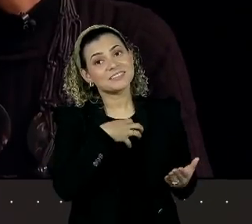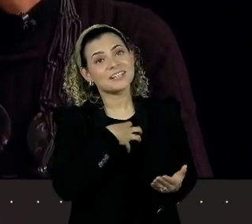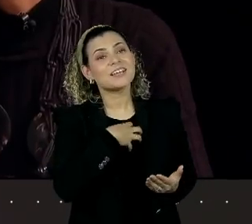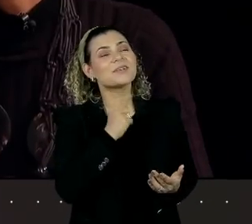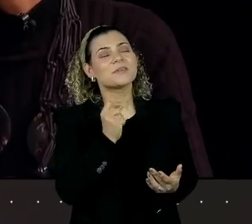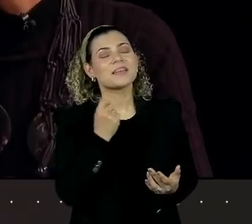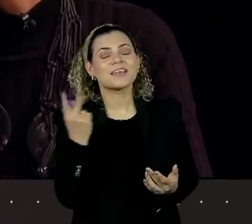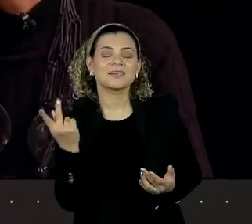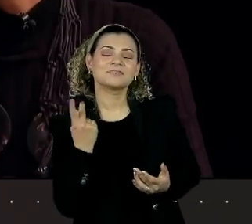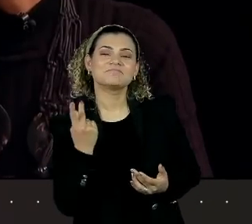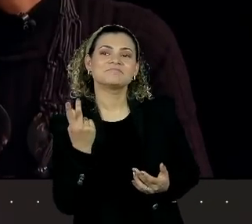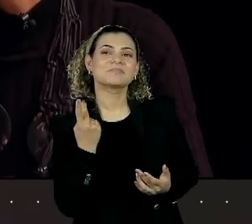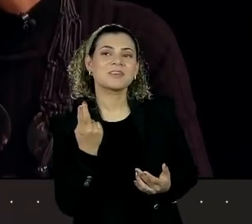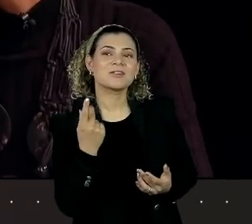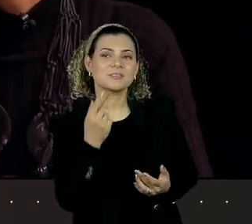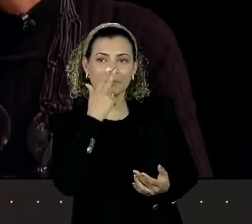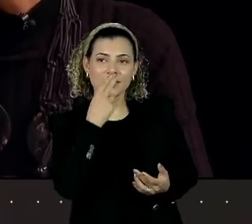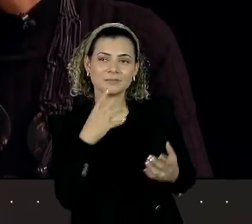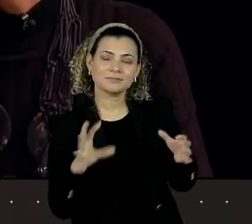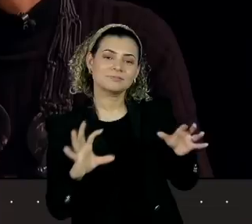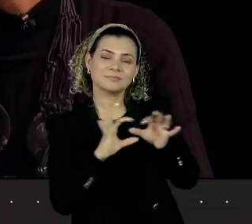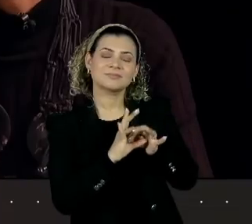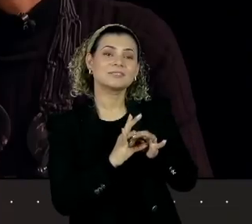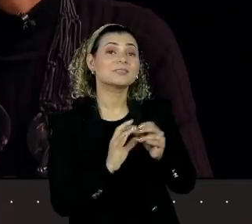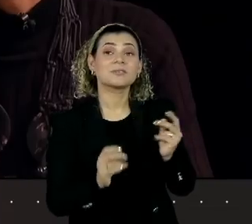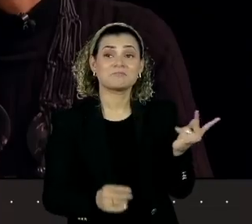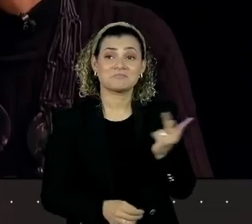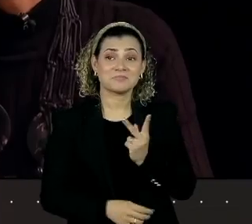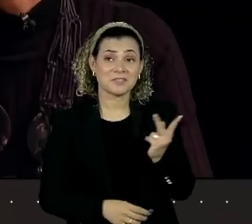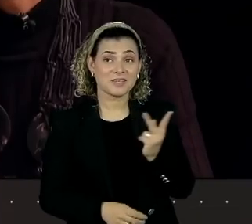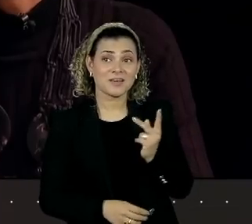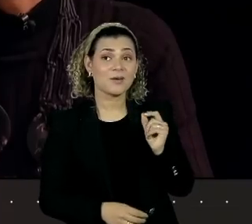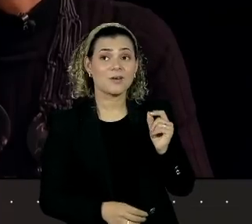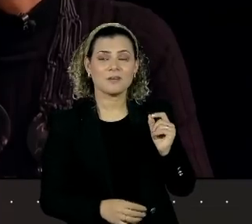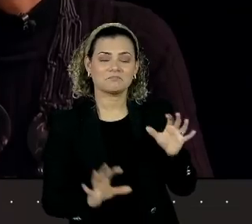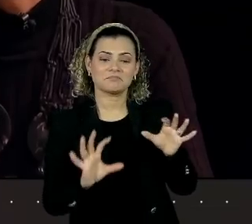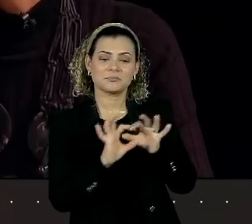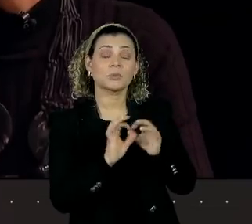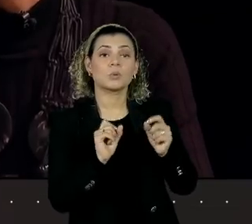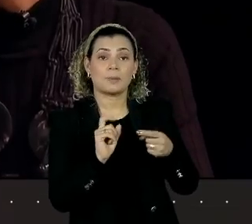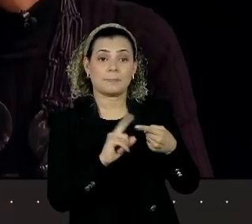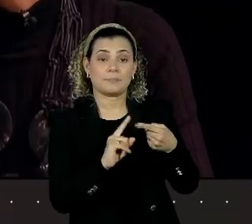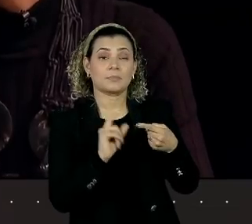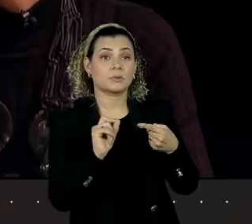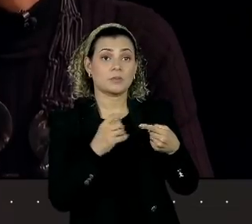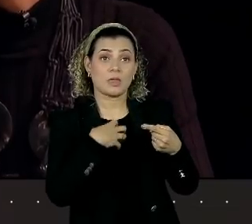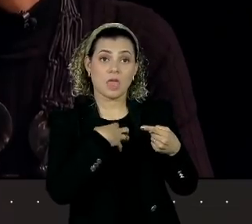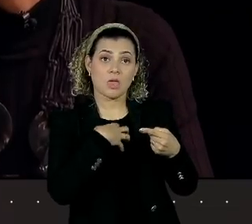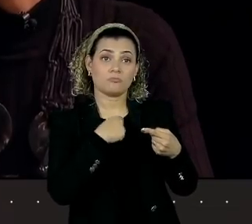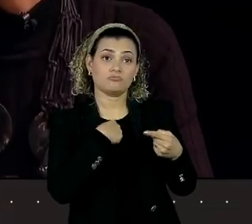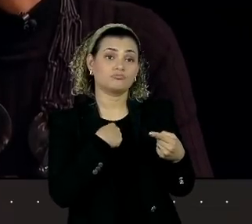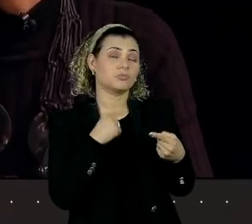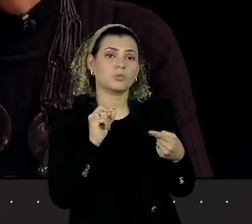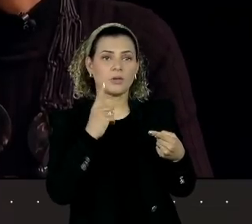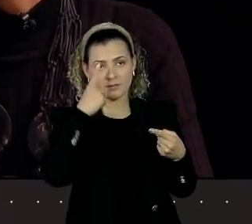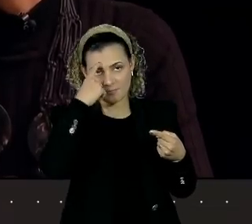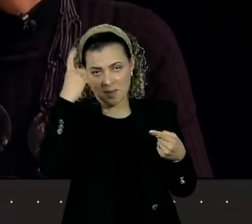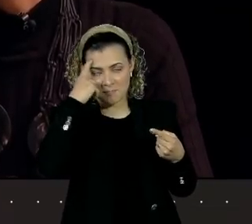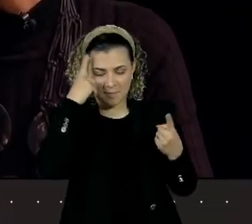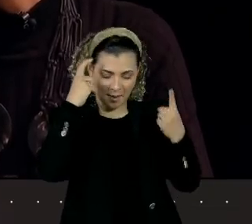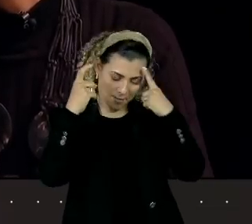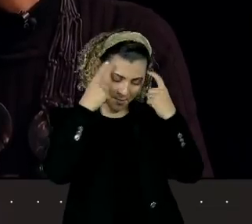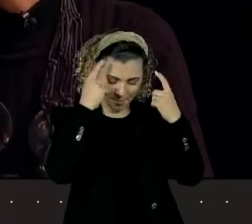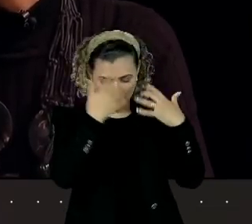essa nossa intersecção, ela se bifurca em 2 pontos. O primeiro é que eu funciono como uma espécie de criador